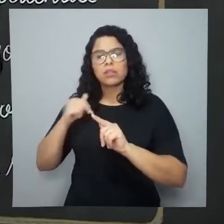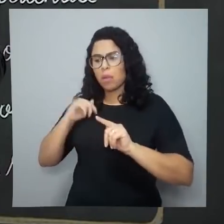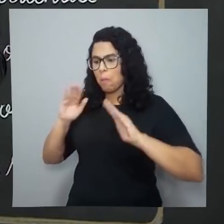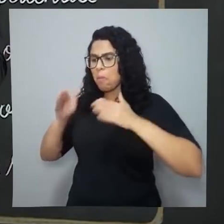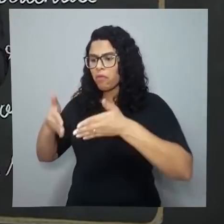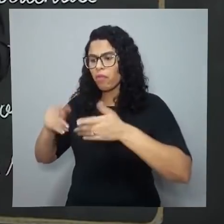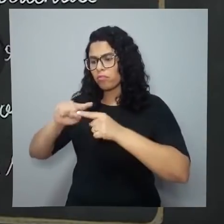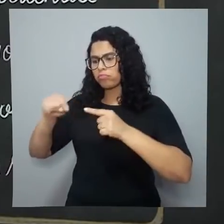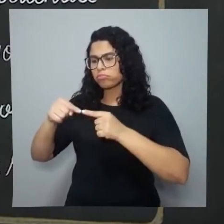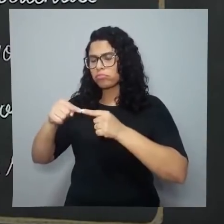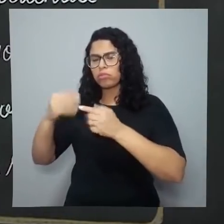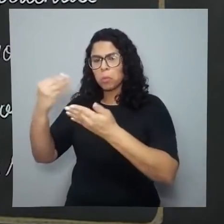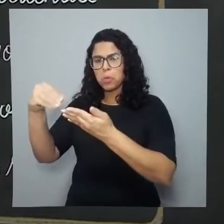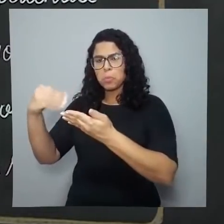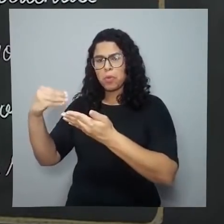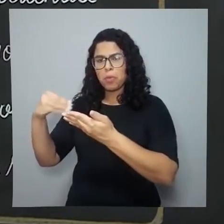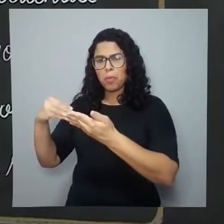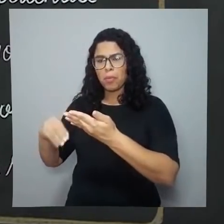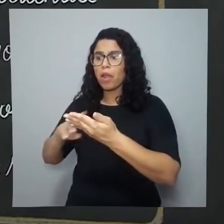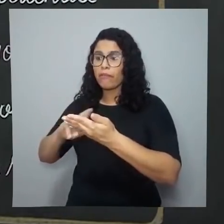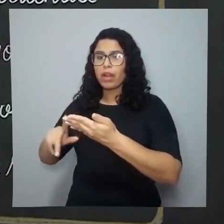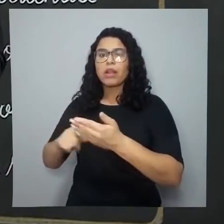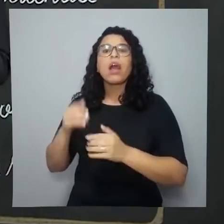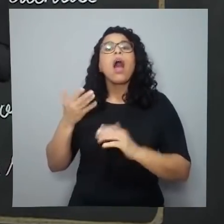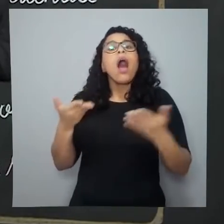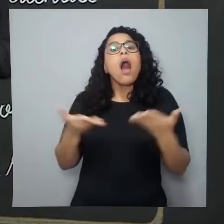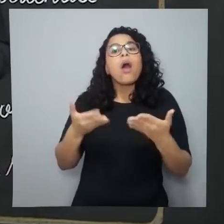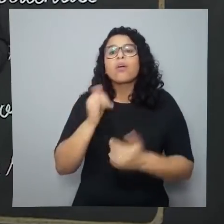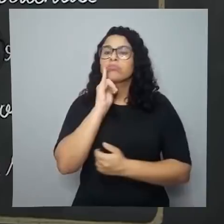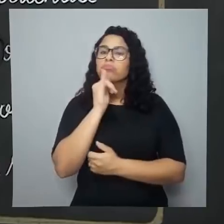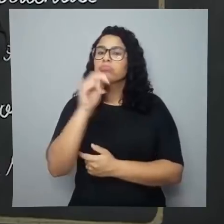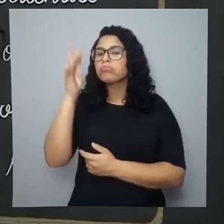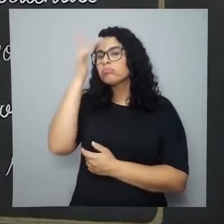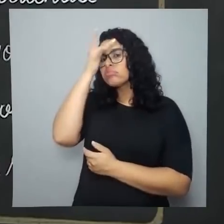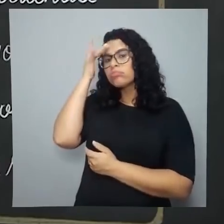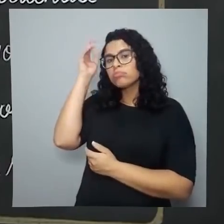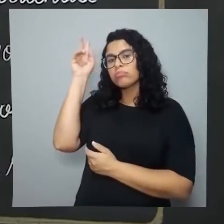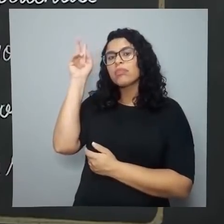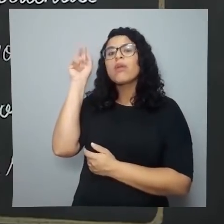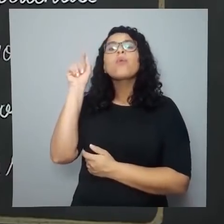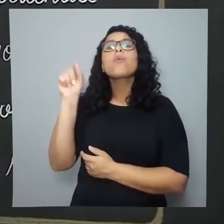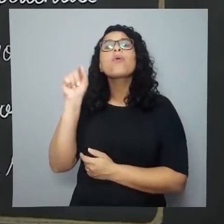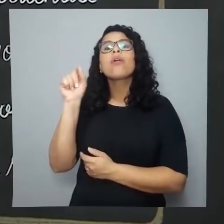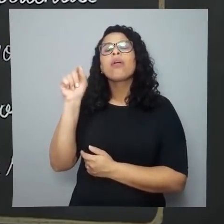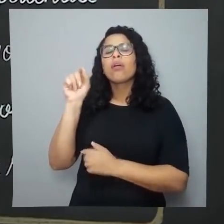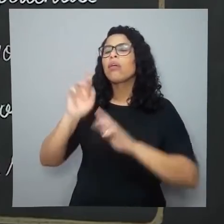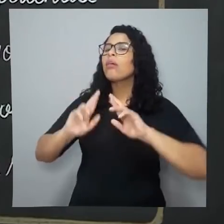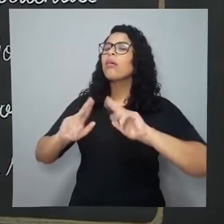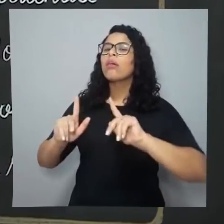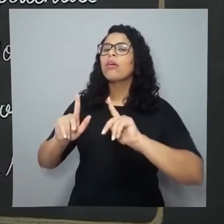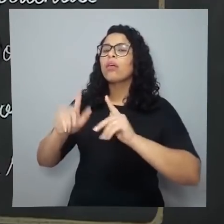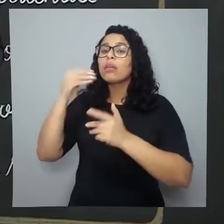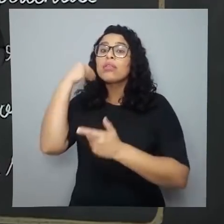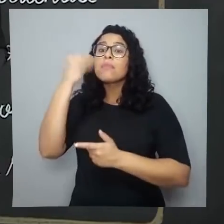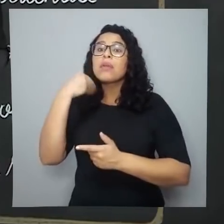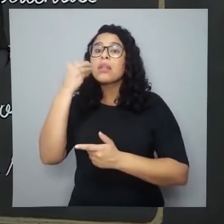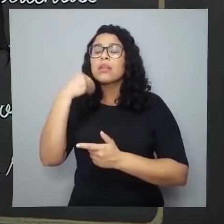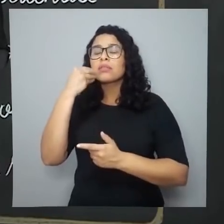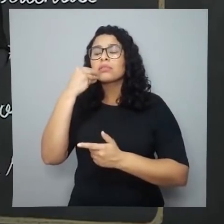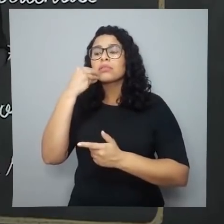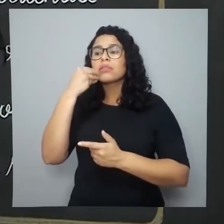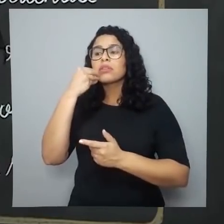próprios, muito típicos. O relato pessoal é um gênero marcado mais pela relação da pessoa com a